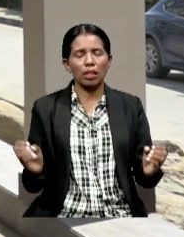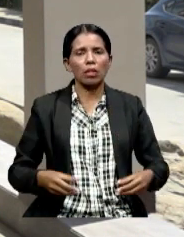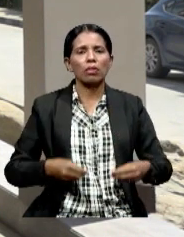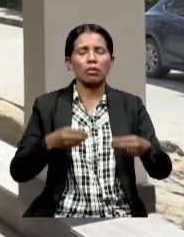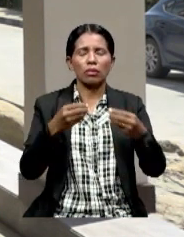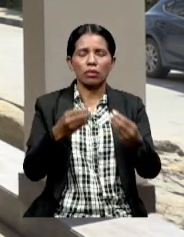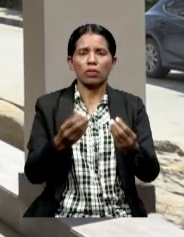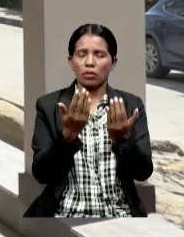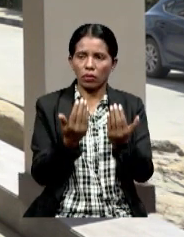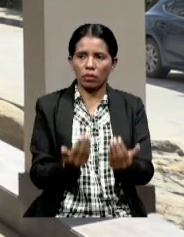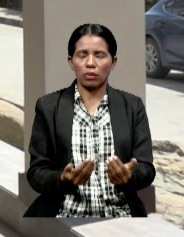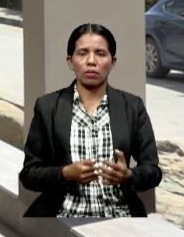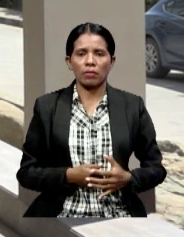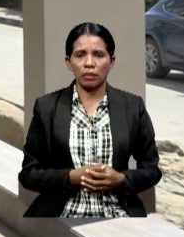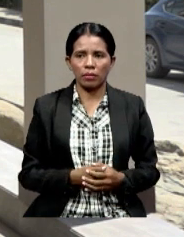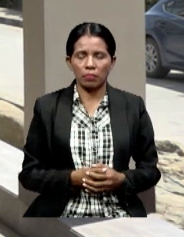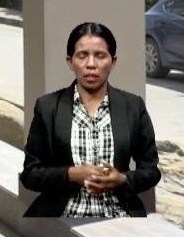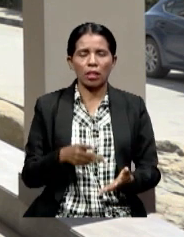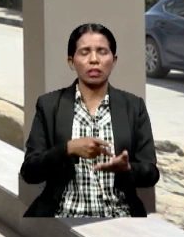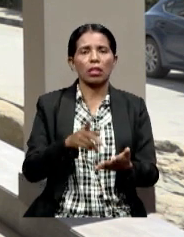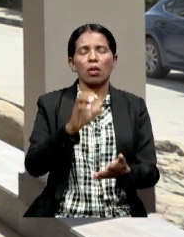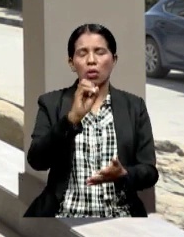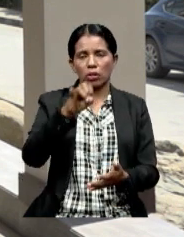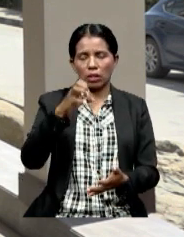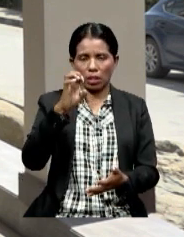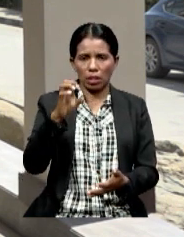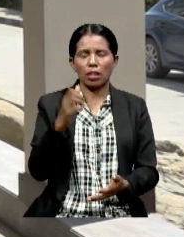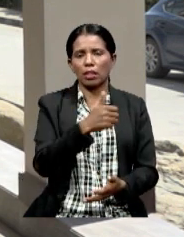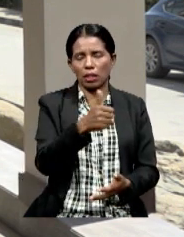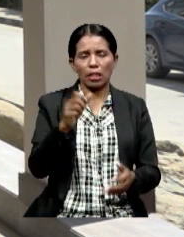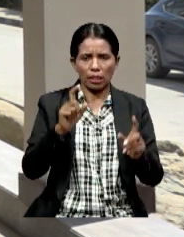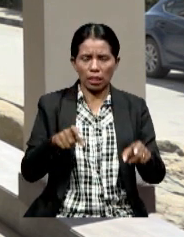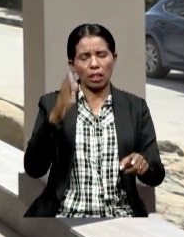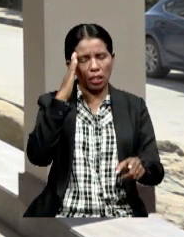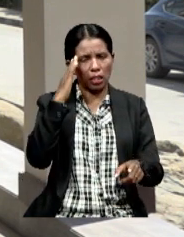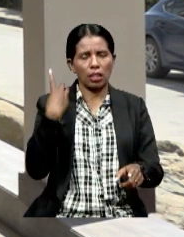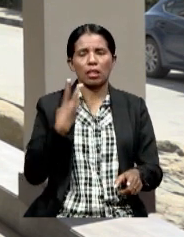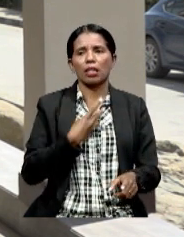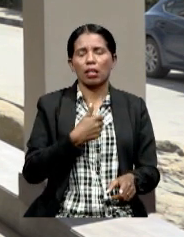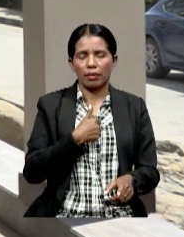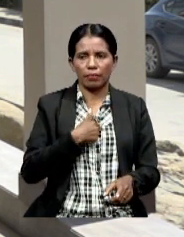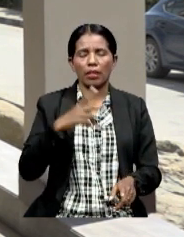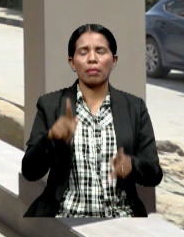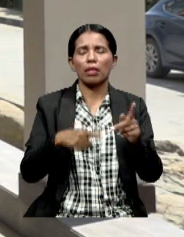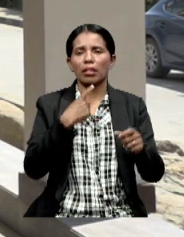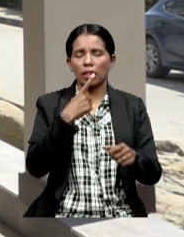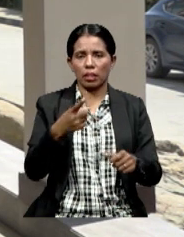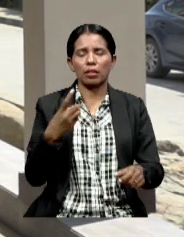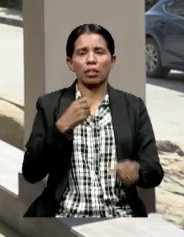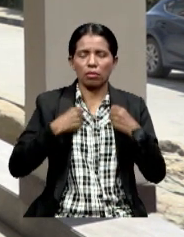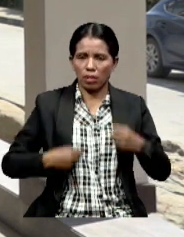todang fiscal né ba peso orçamento geral do estado e ta idida tem que até nita nian rasa é mas sempre dian kata que saúde né itan lima